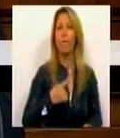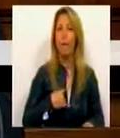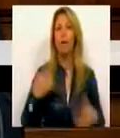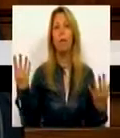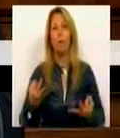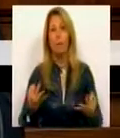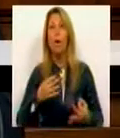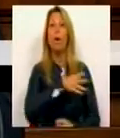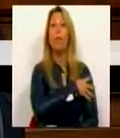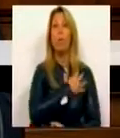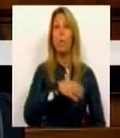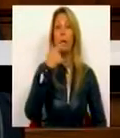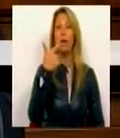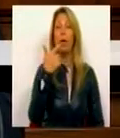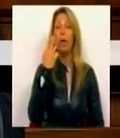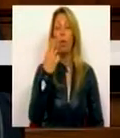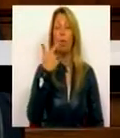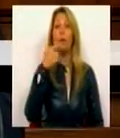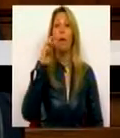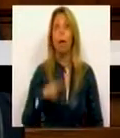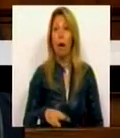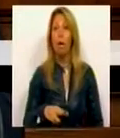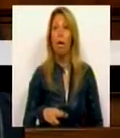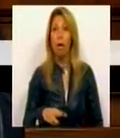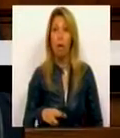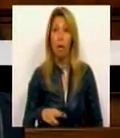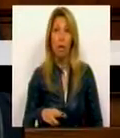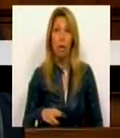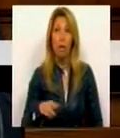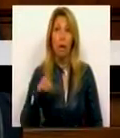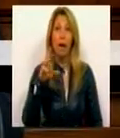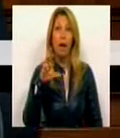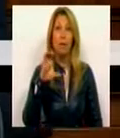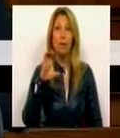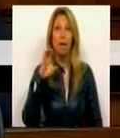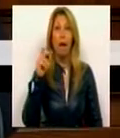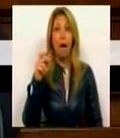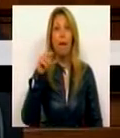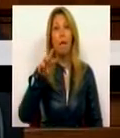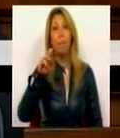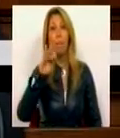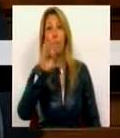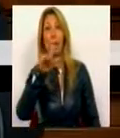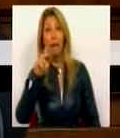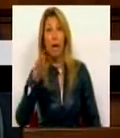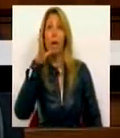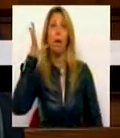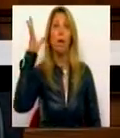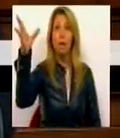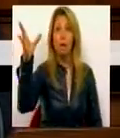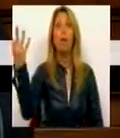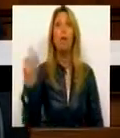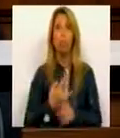quer pelo comandante da UTM Mali, quer pelo comandante da UTM RCA, e portanto é a demonstração de que sem